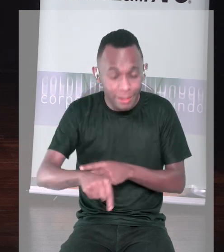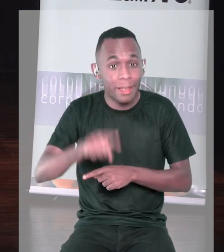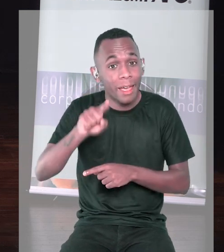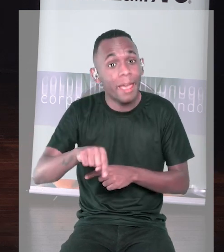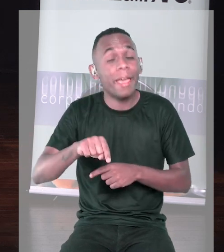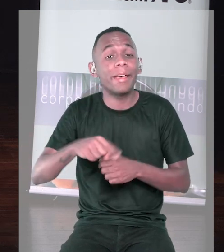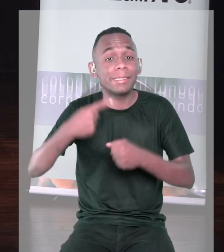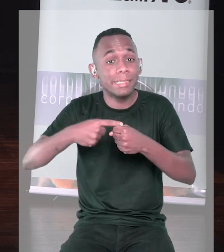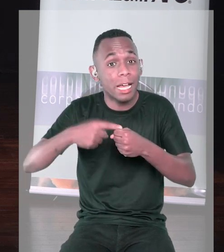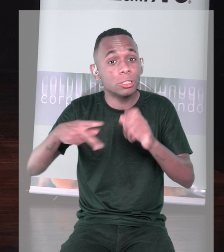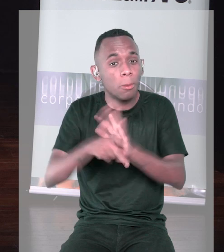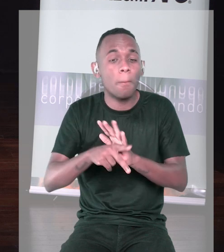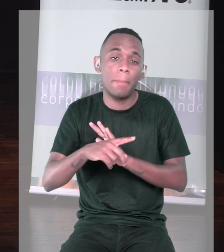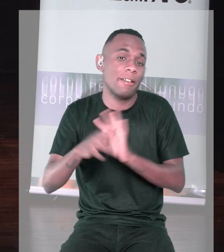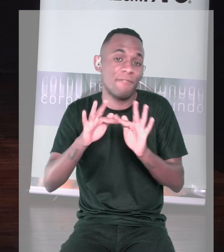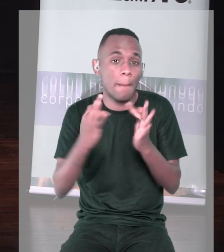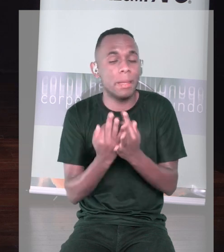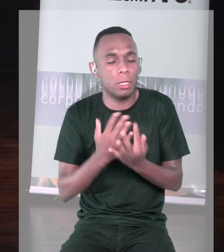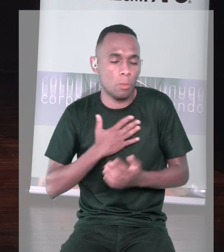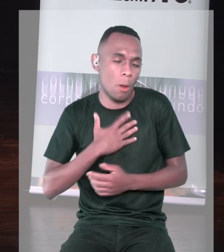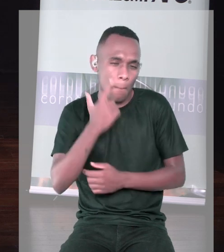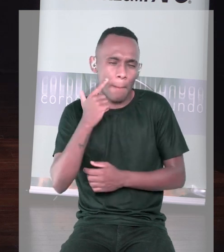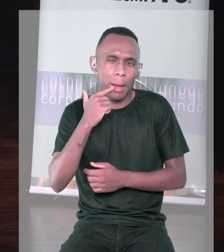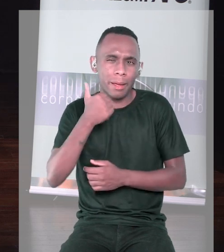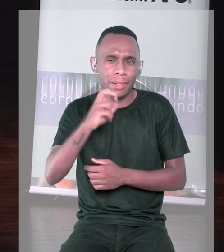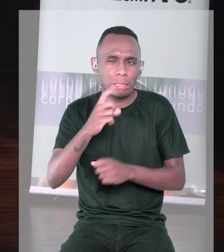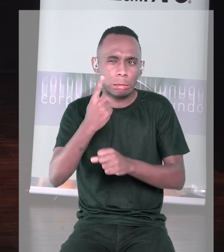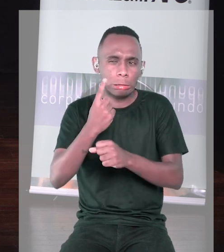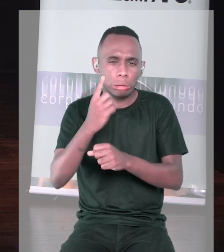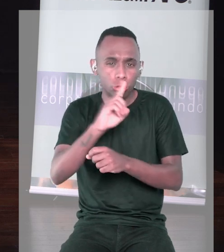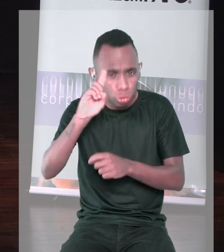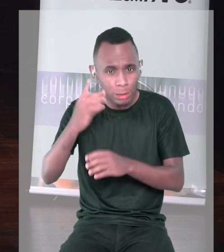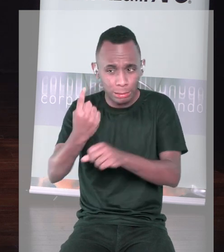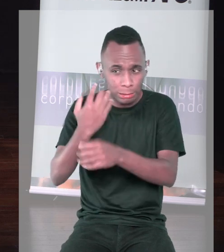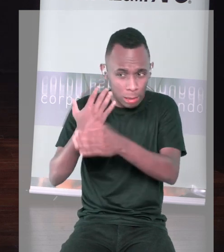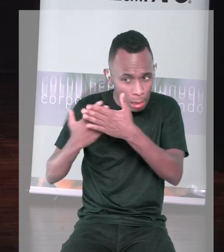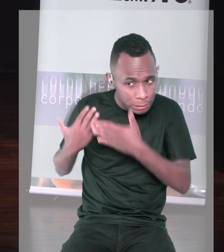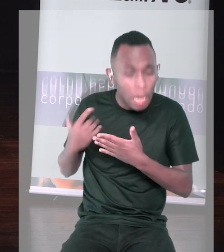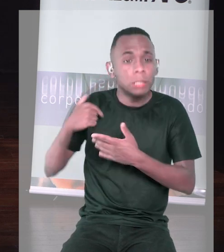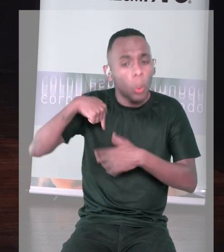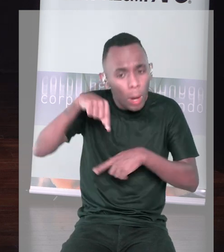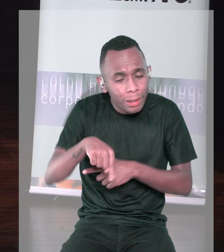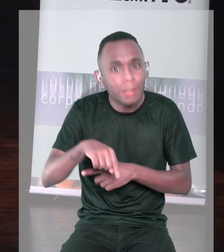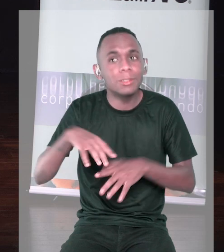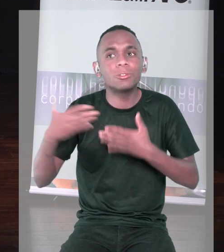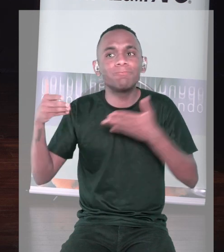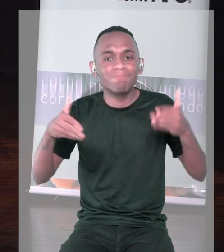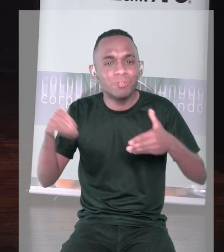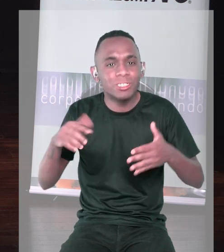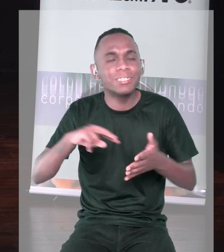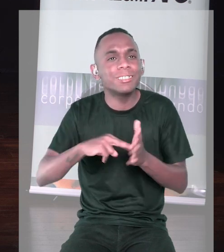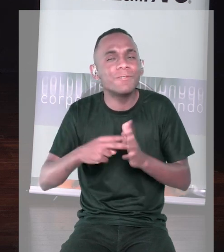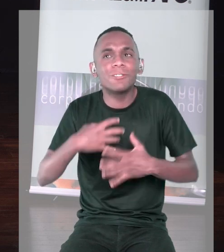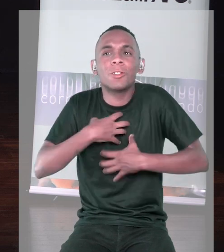porque aqui é a terra da família toda do meu pai. Eu estava aqui 15 dias atrás, e aí quando você fica vendo muito